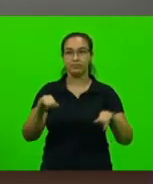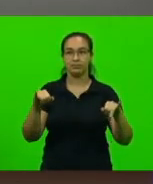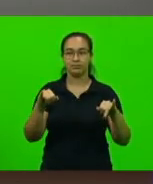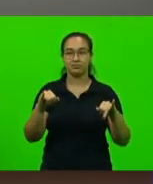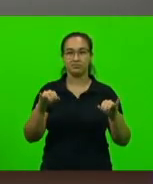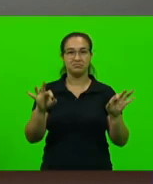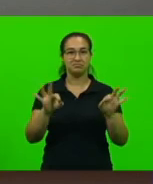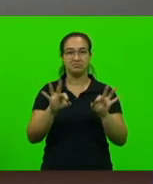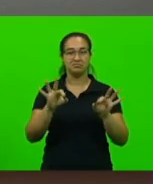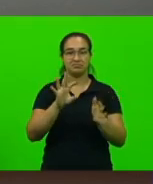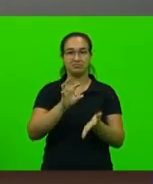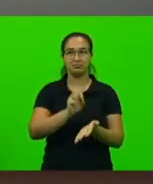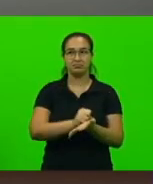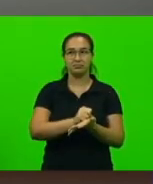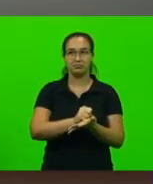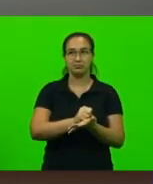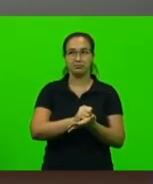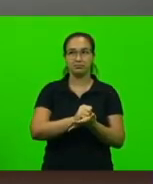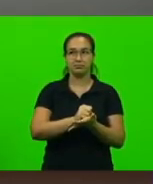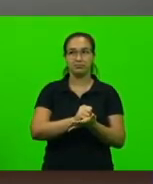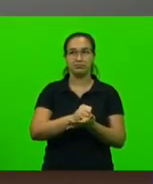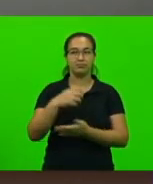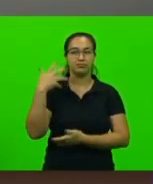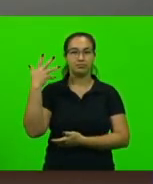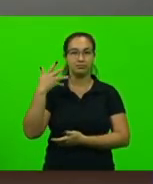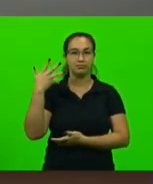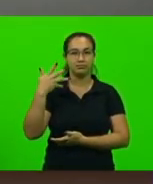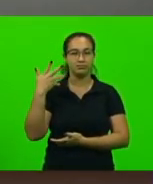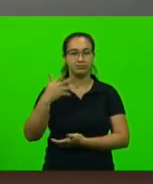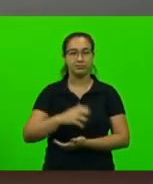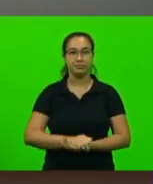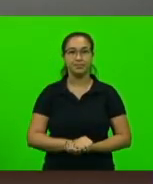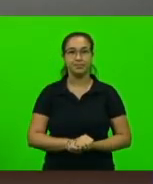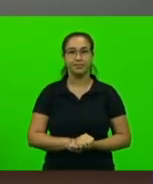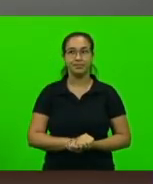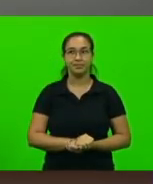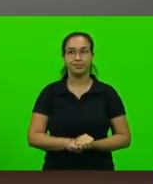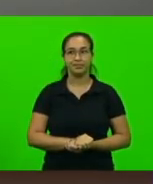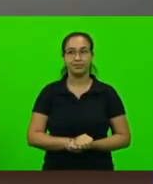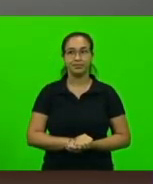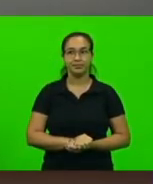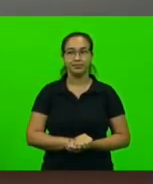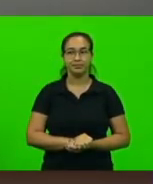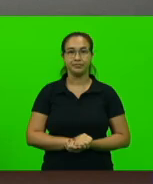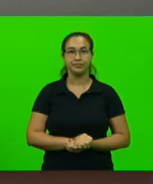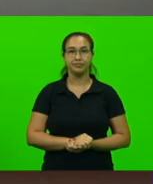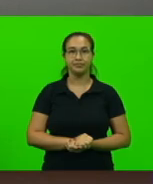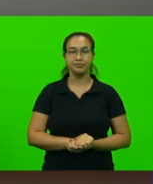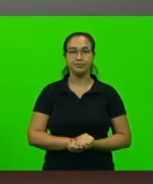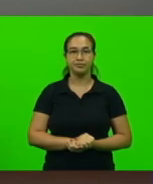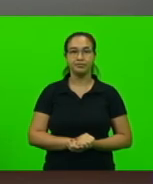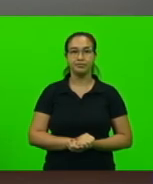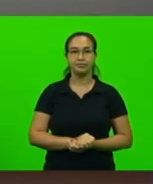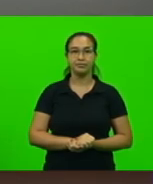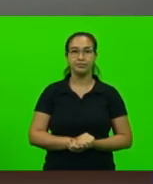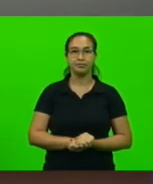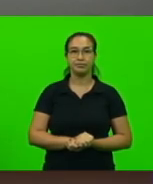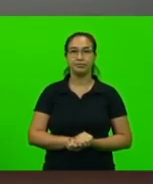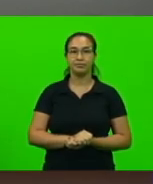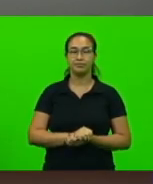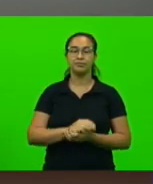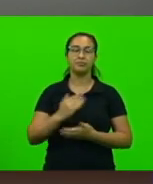houve registro de oradores. Grande expediente, neste horário destinado aos partidos